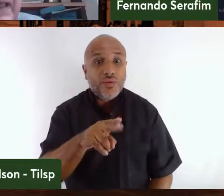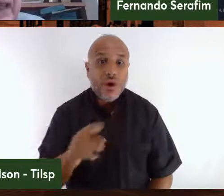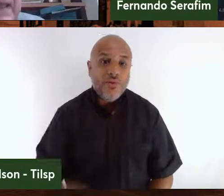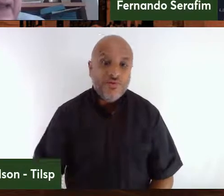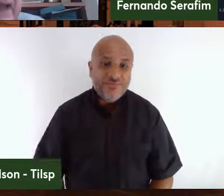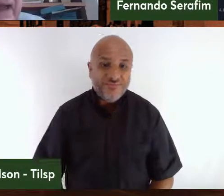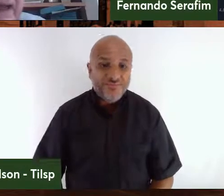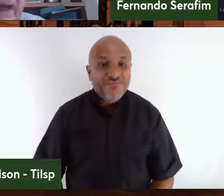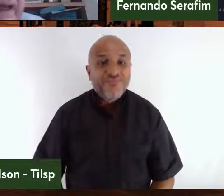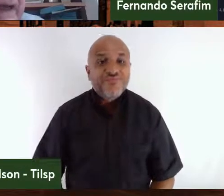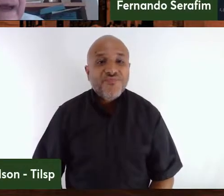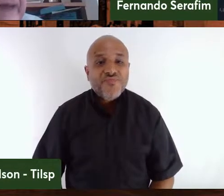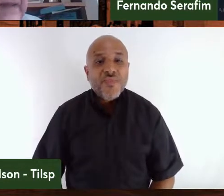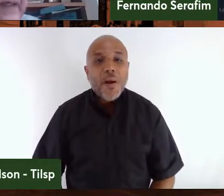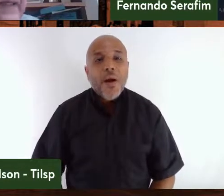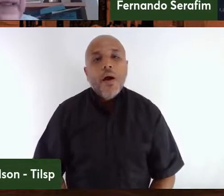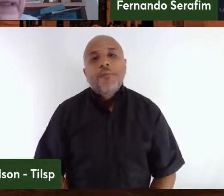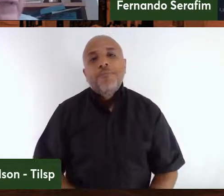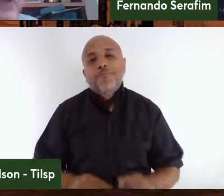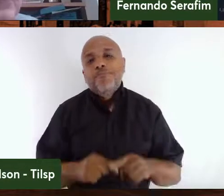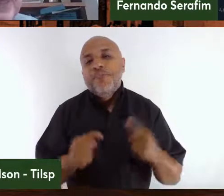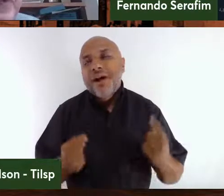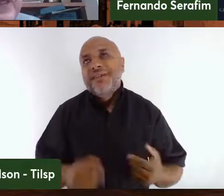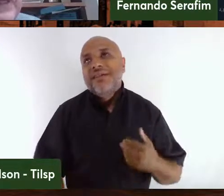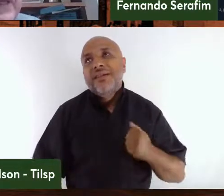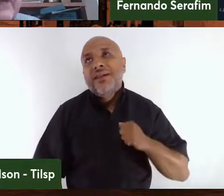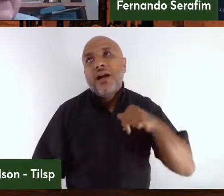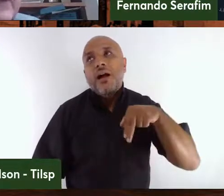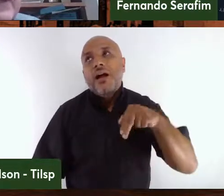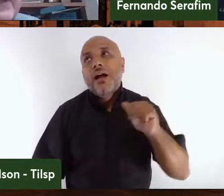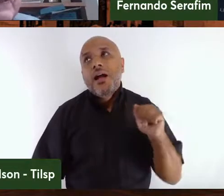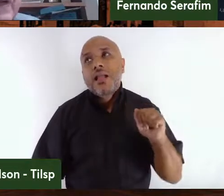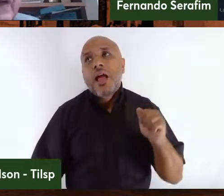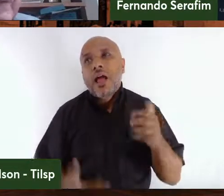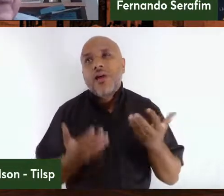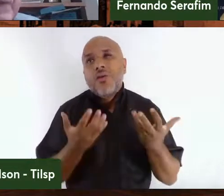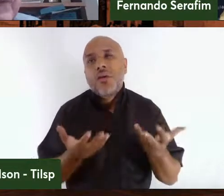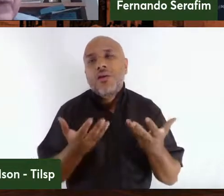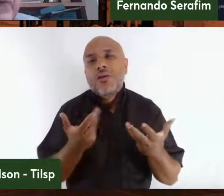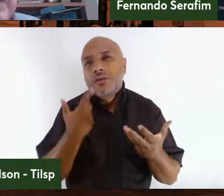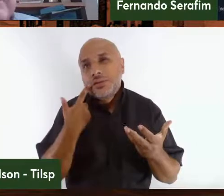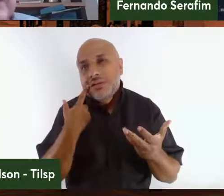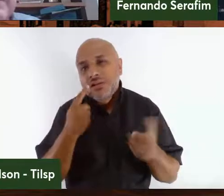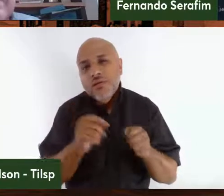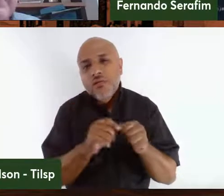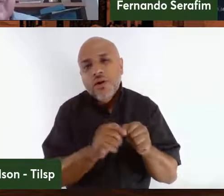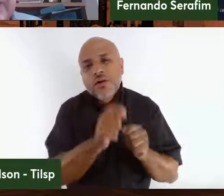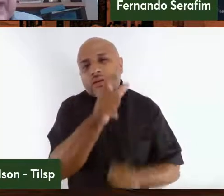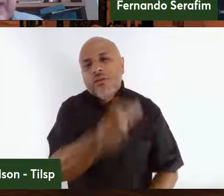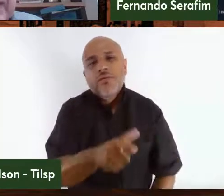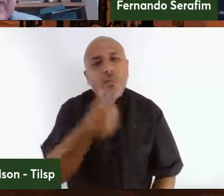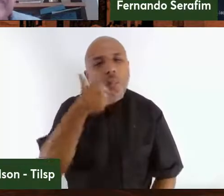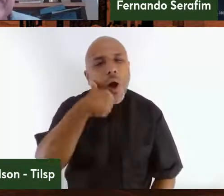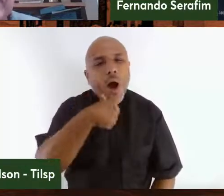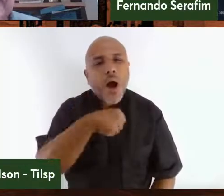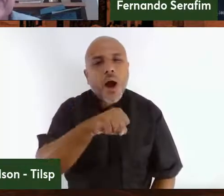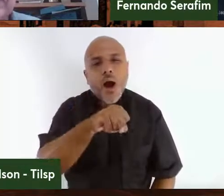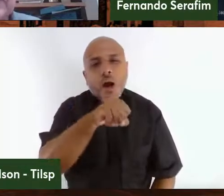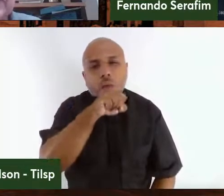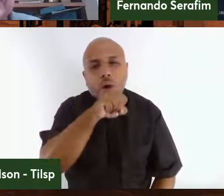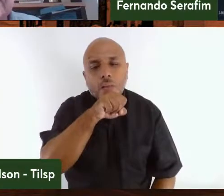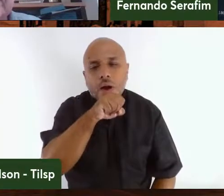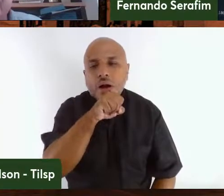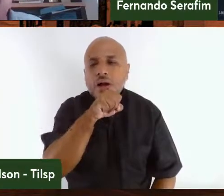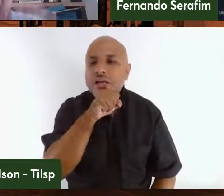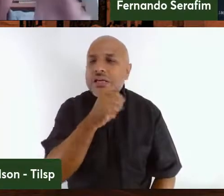Mas a Zana, eu quis que ela fosse uma figura, uma mãe,